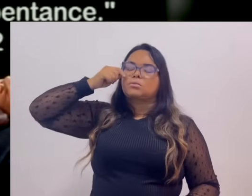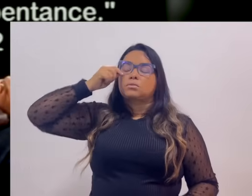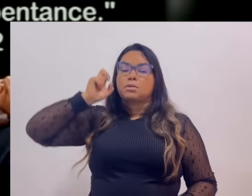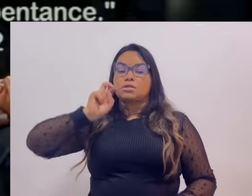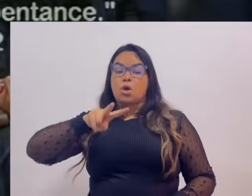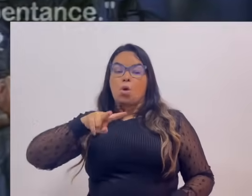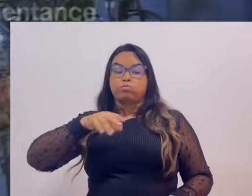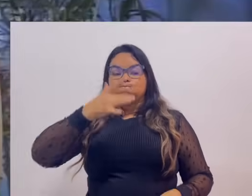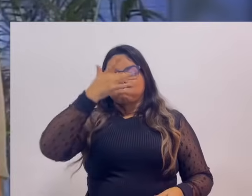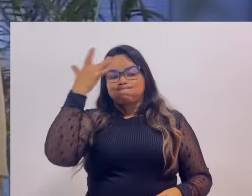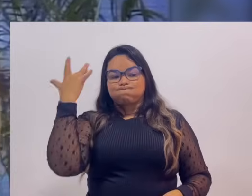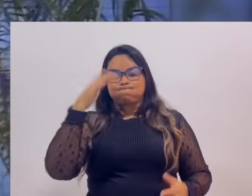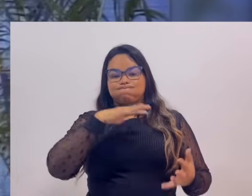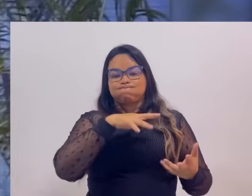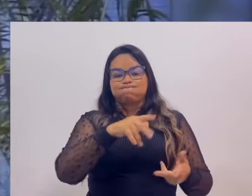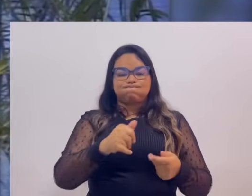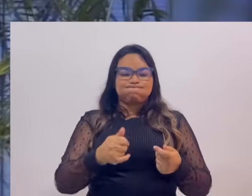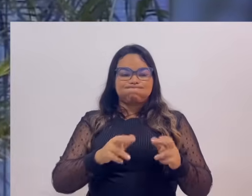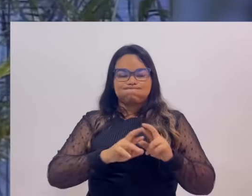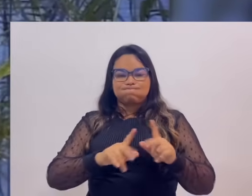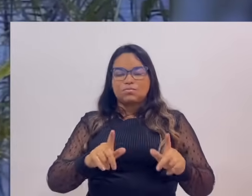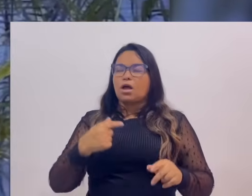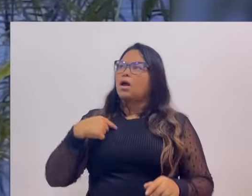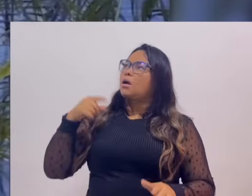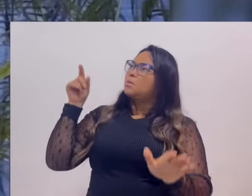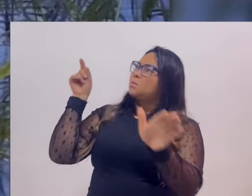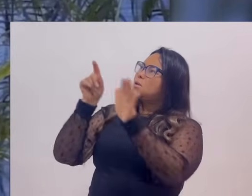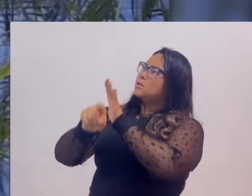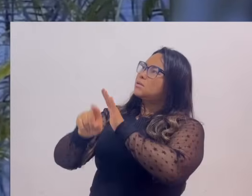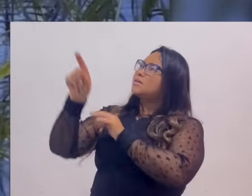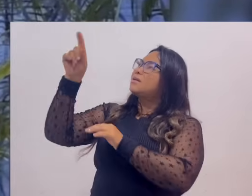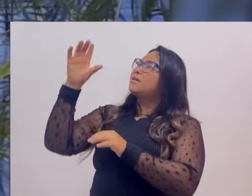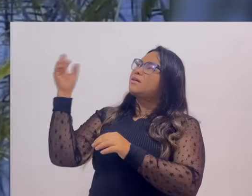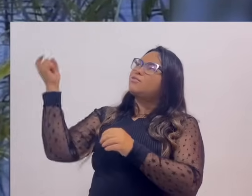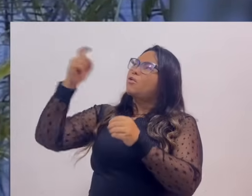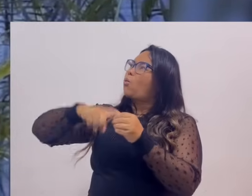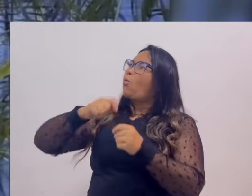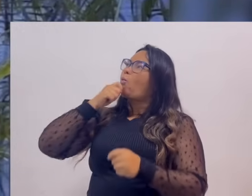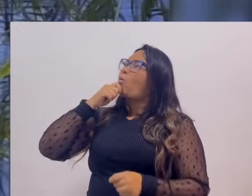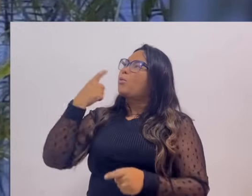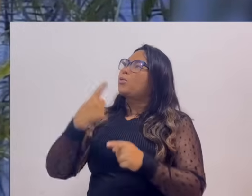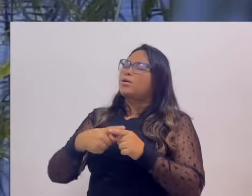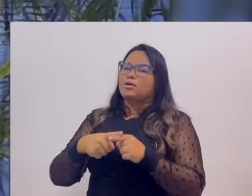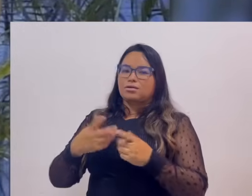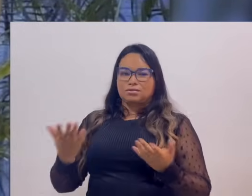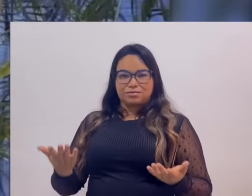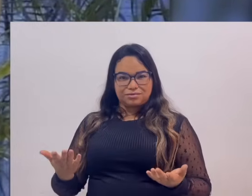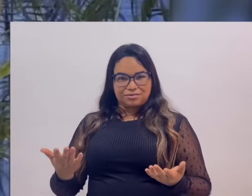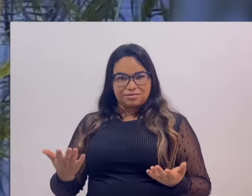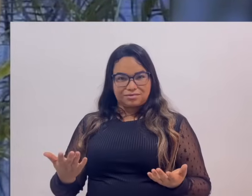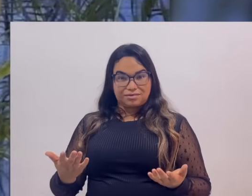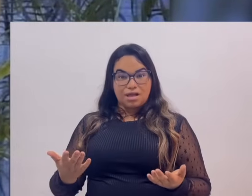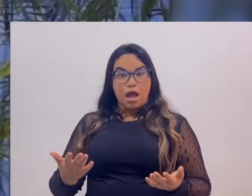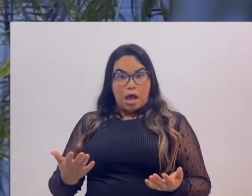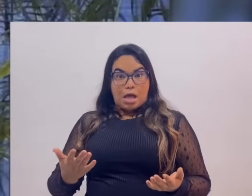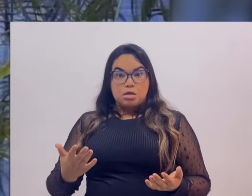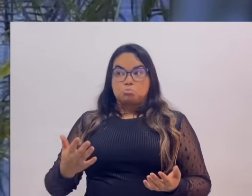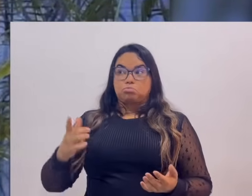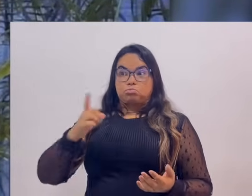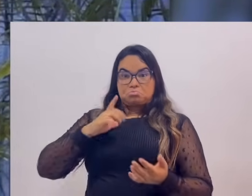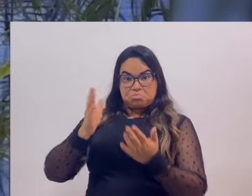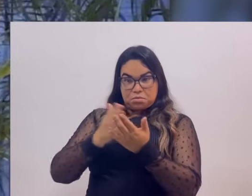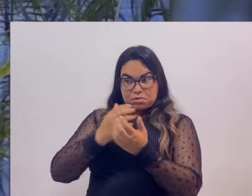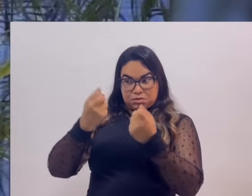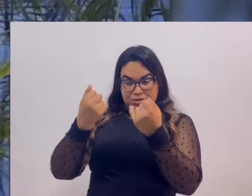as vezes eu me pergunto quando eu vejo o mundo desta forma senhor por que tu não vieste ainda há gente que